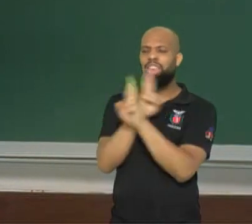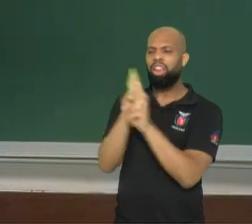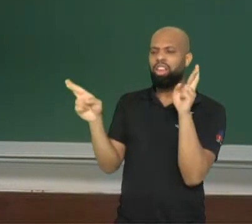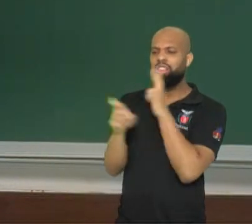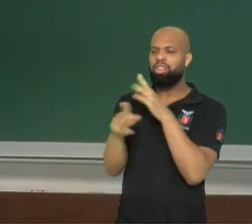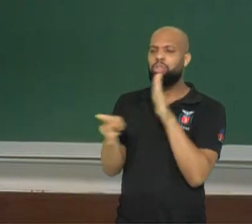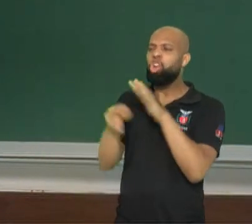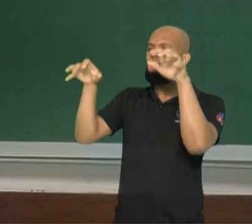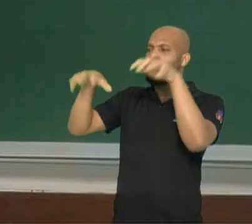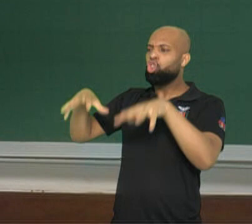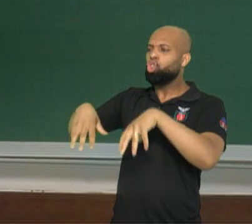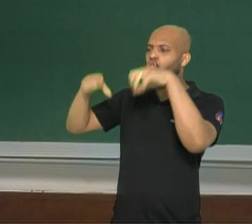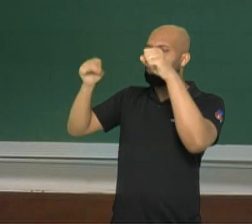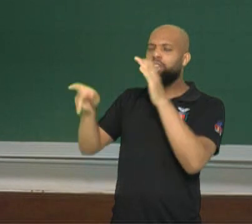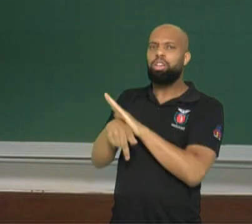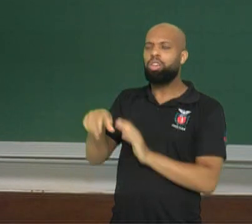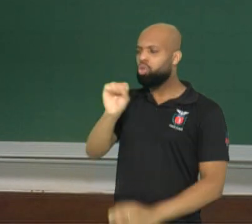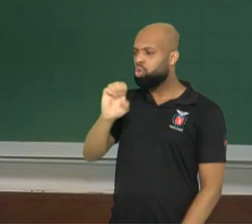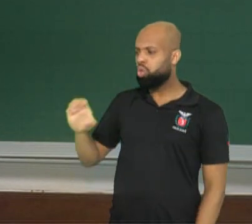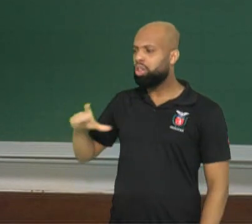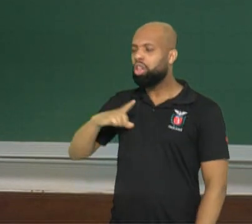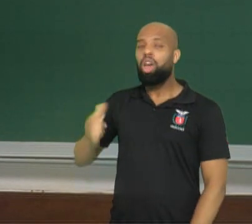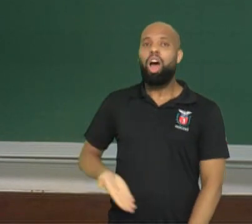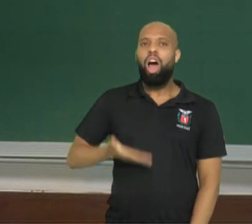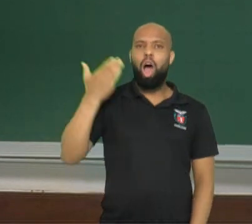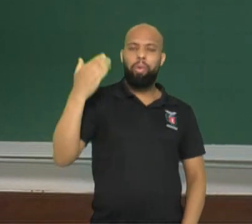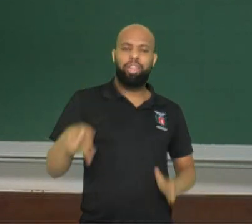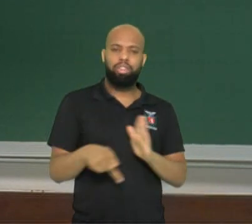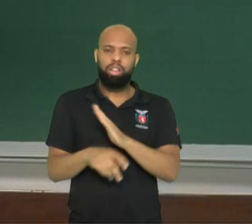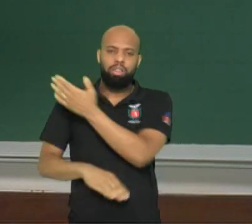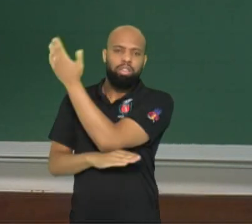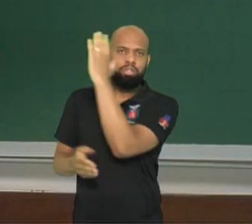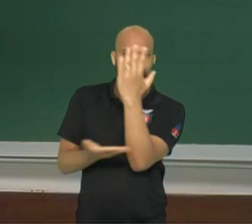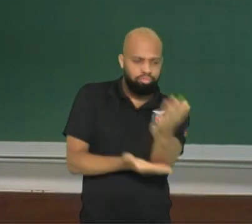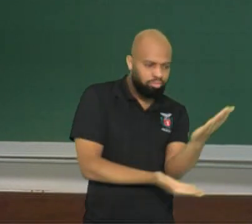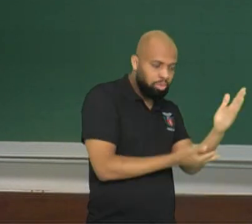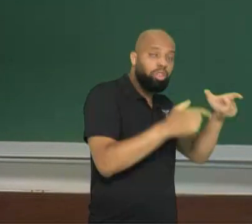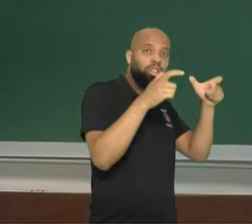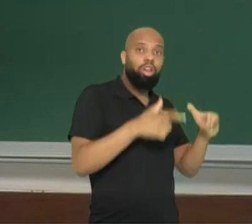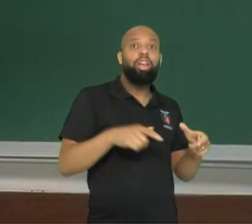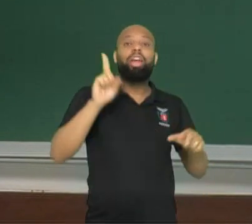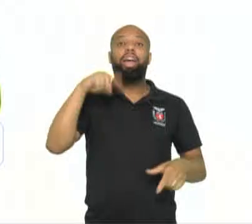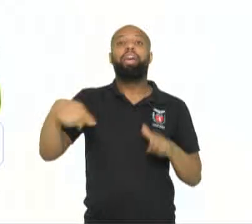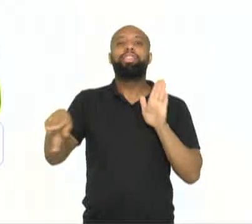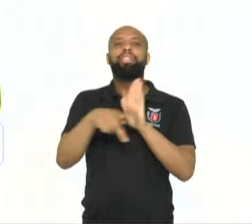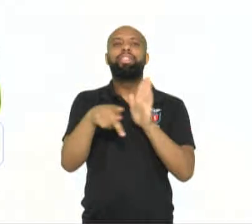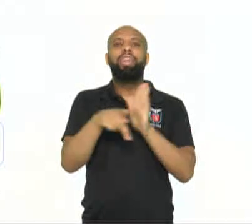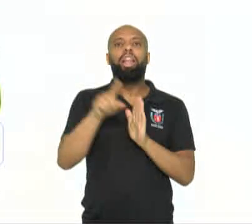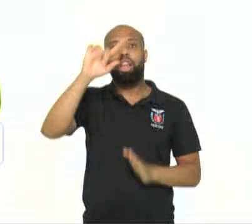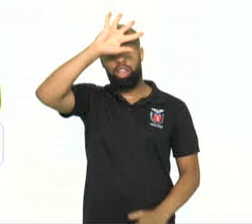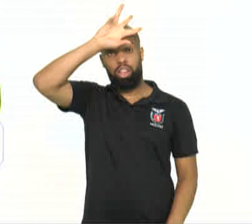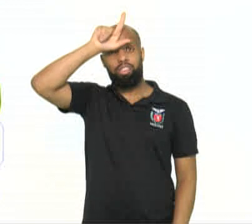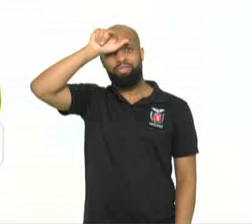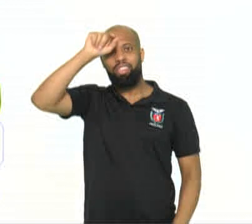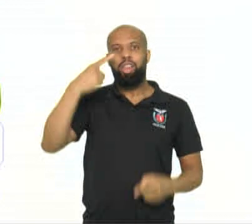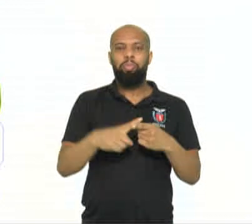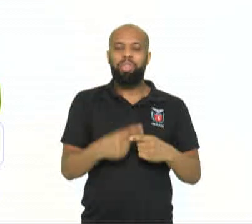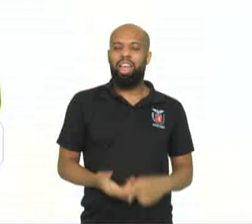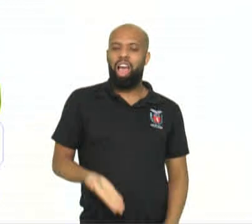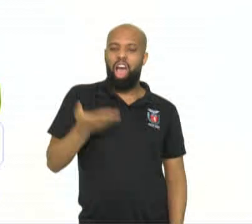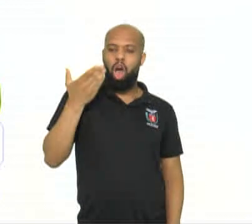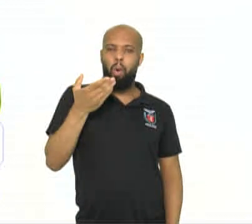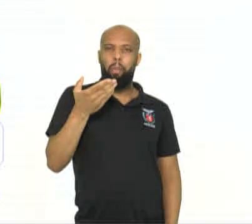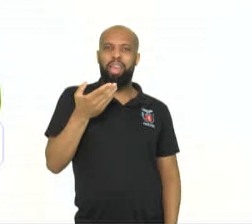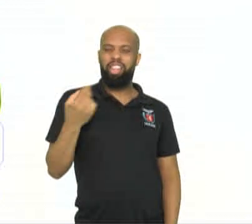né, estiagem no Sudeste, para aumentar o desmatamento na Amazônia? Tudo isso está aqui, ó, preço da arroba de boi. Se